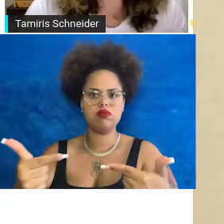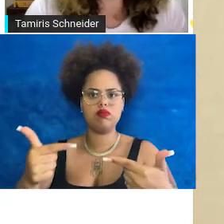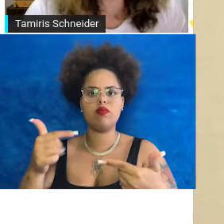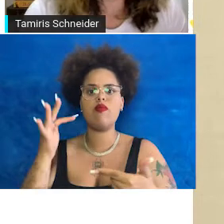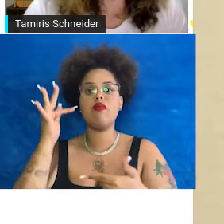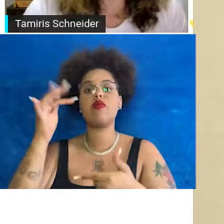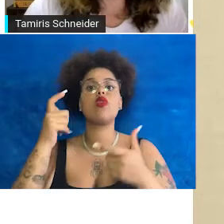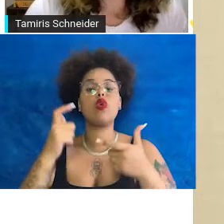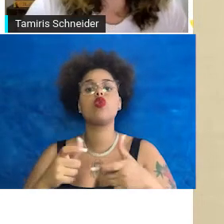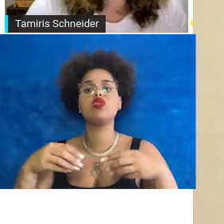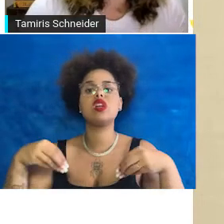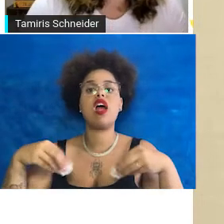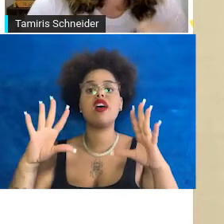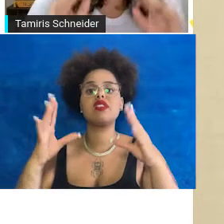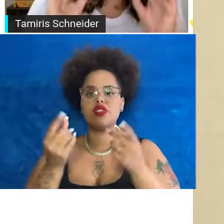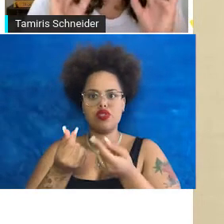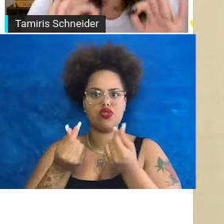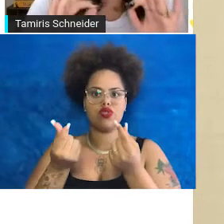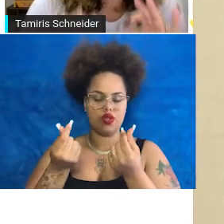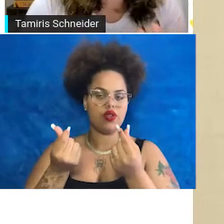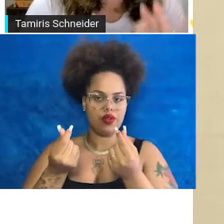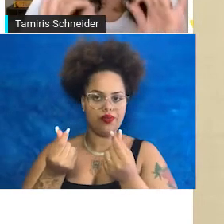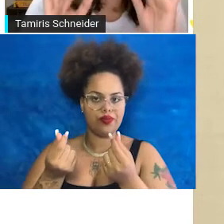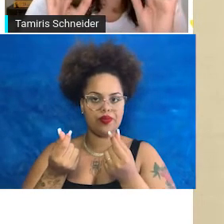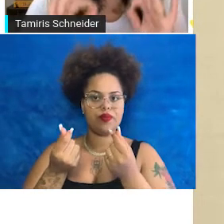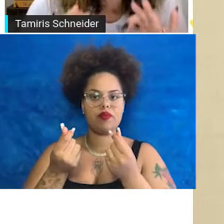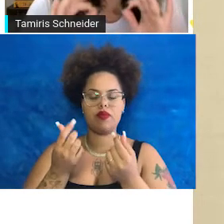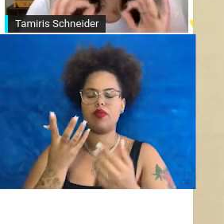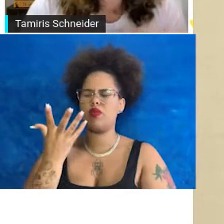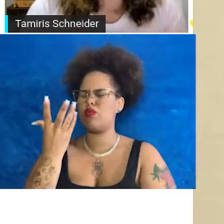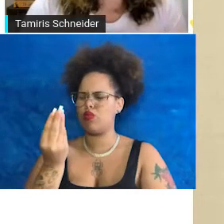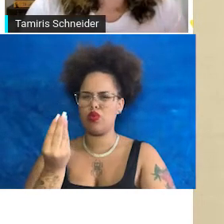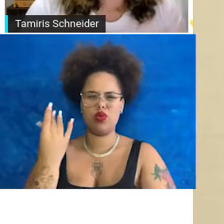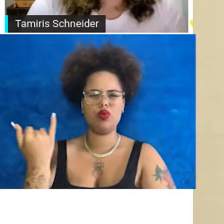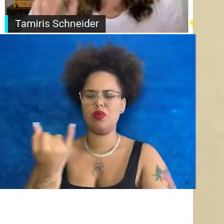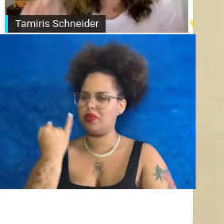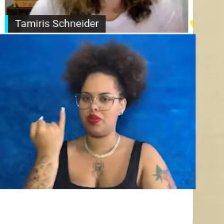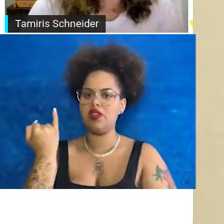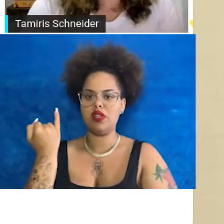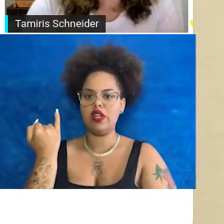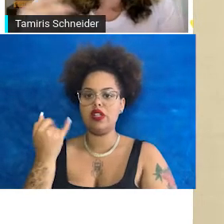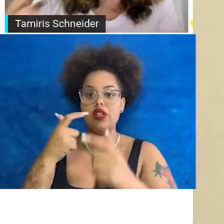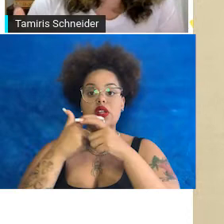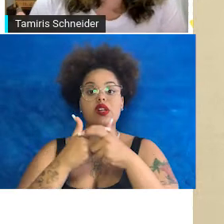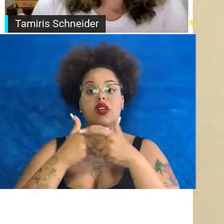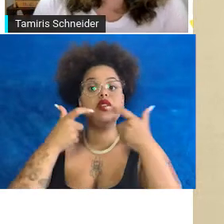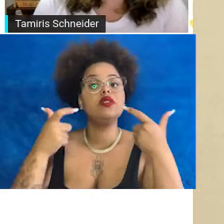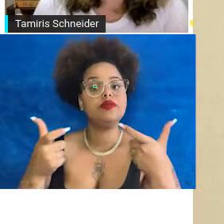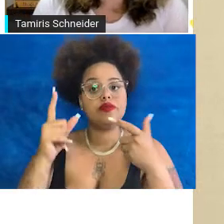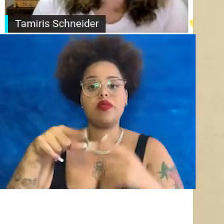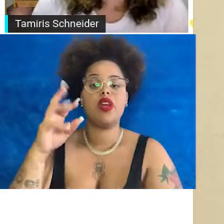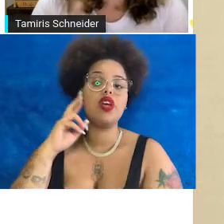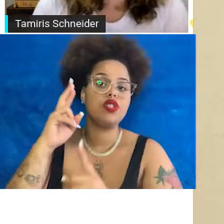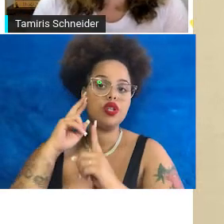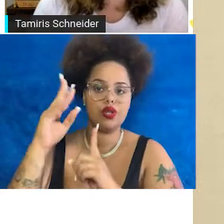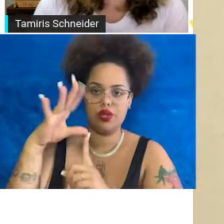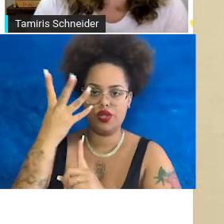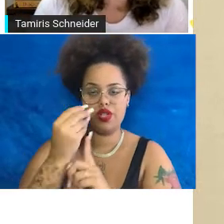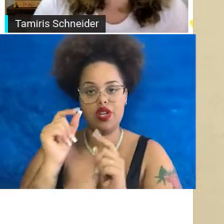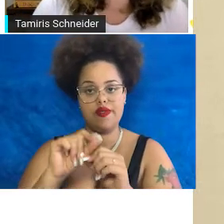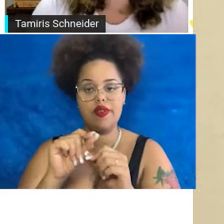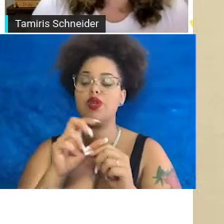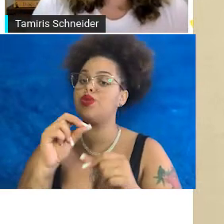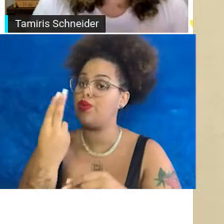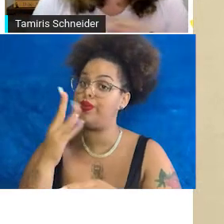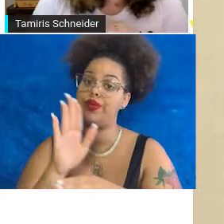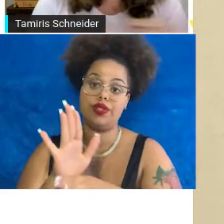eu vou gastar dinheiro ou não. Então, isso aqui é importantíssimo. Na maioria das vezes, é o diretor de arte que faz ou o